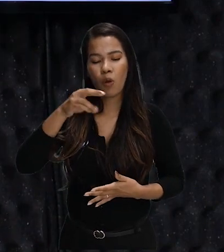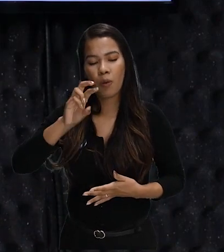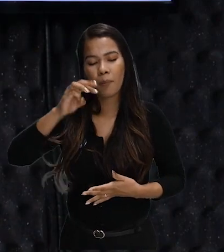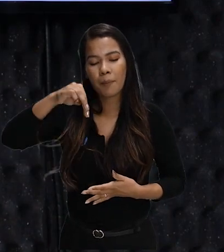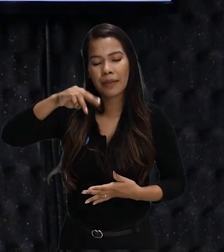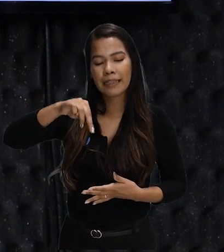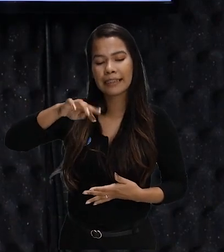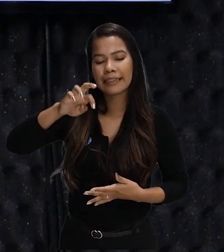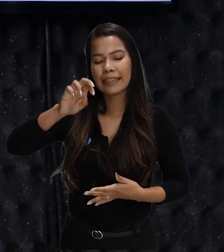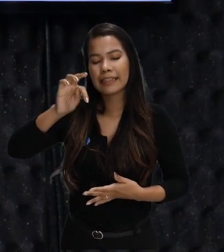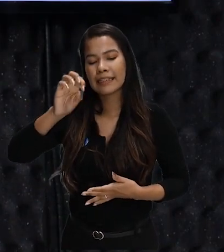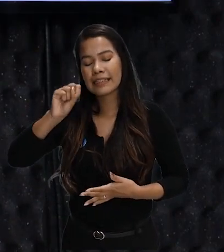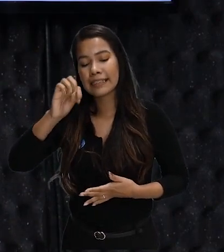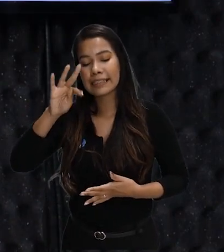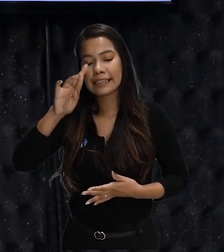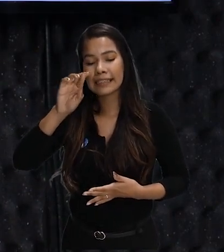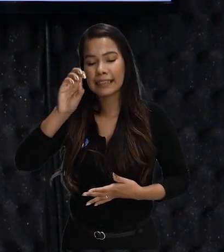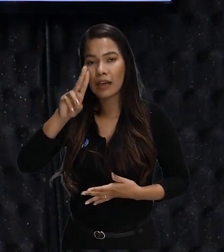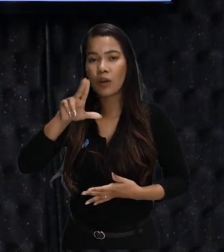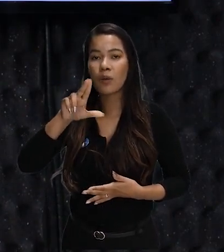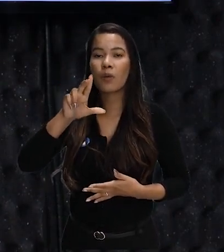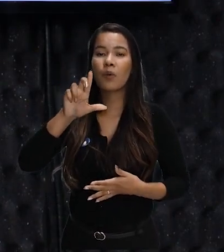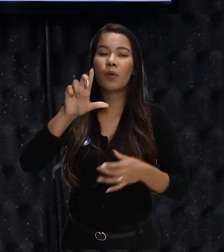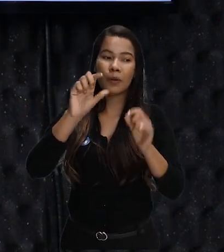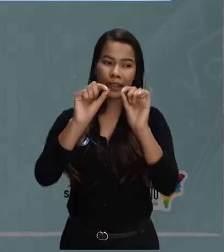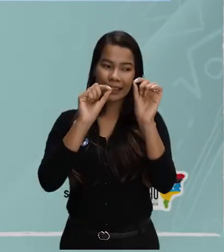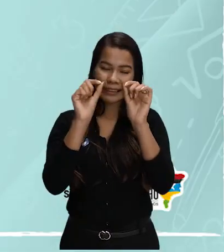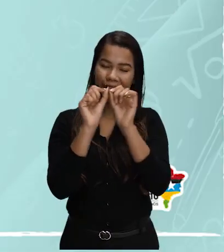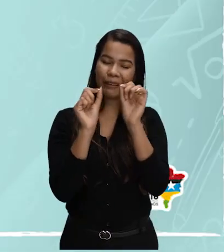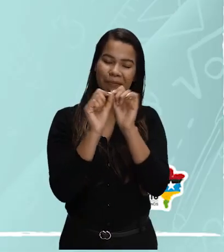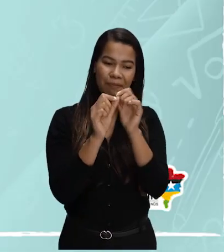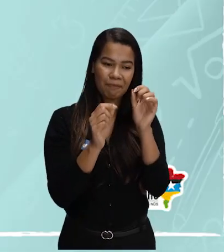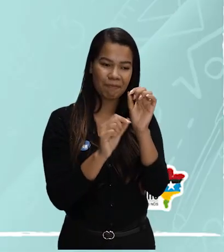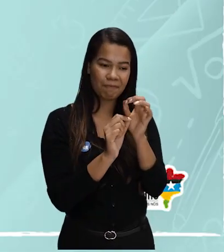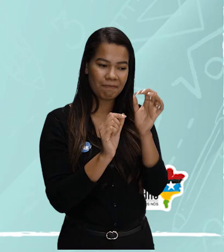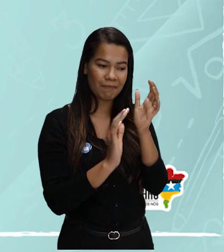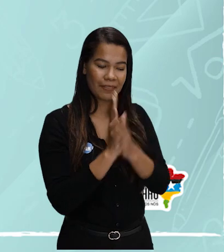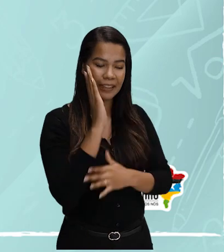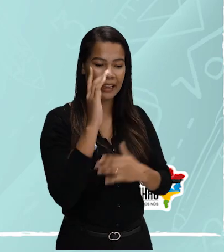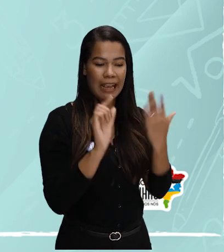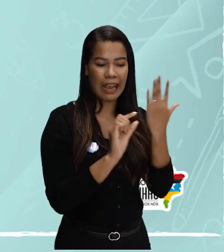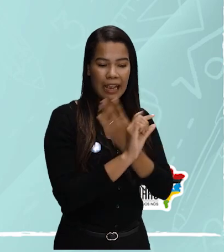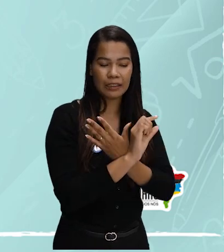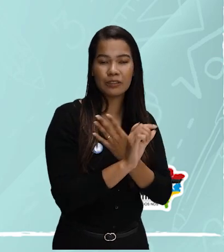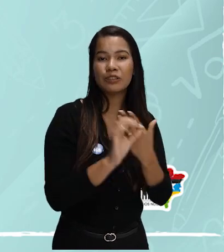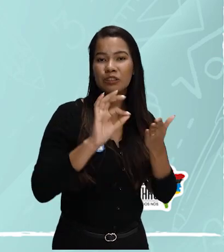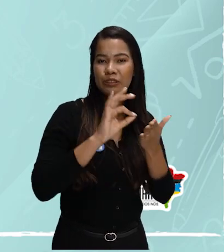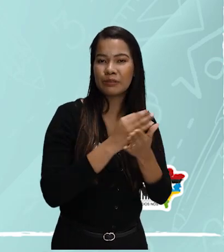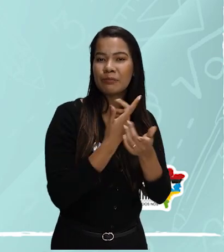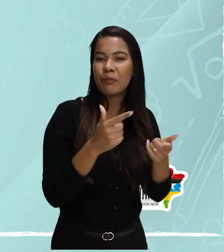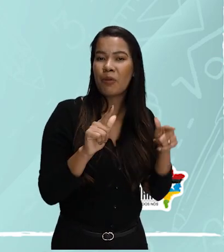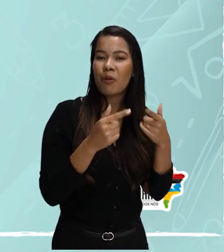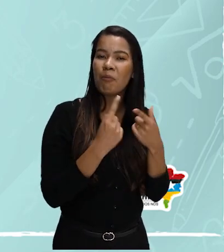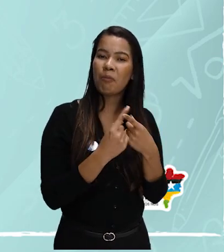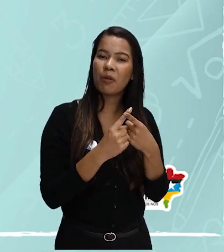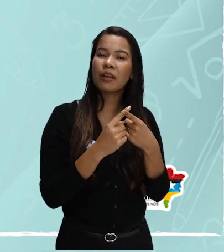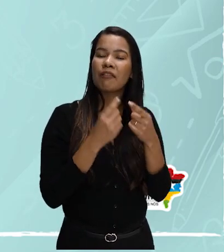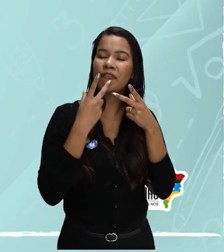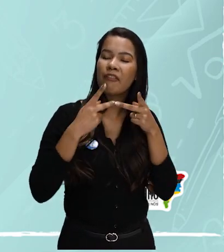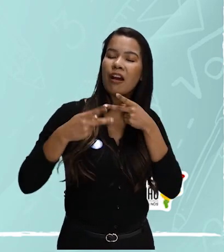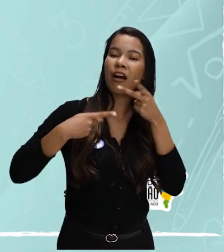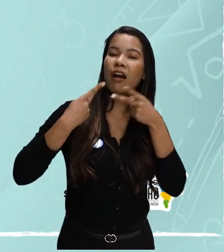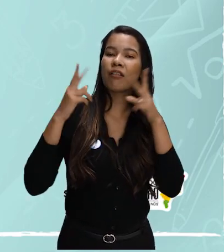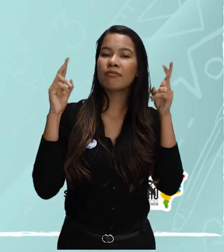trovadores, os menestréis, jograis, lembram? Menestrel do amor, porque ele ia compor, ele ia falar de amor.